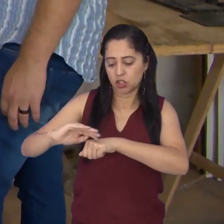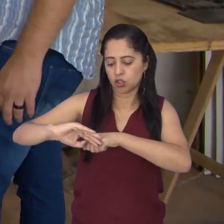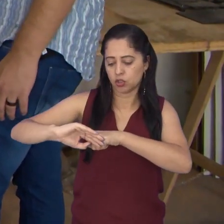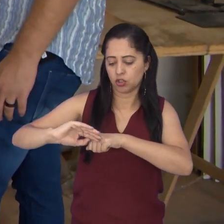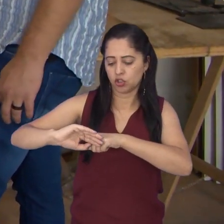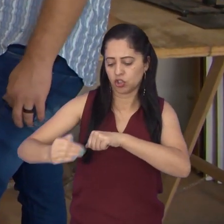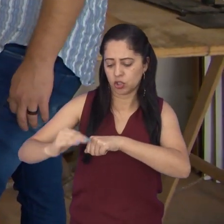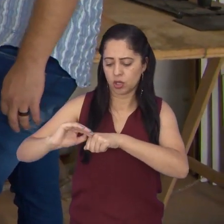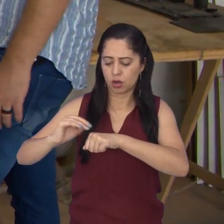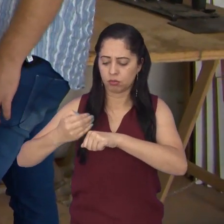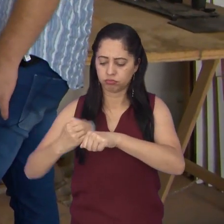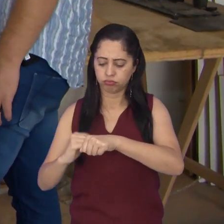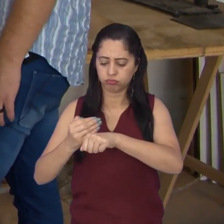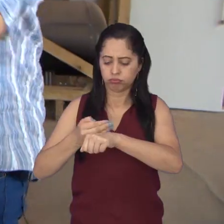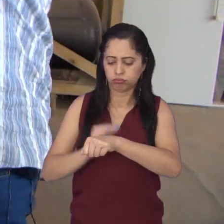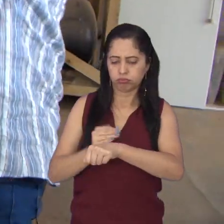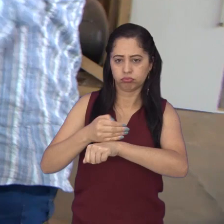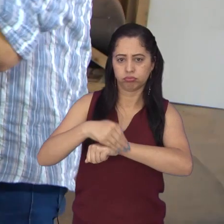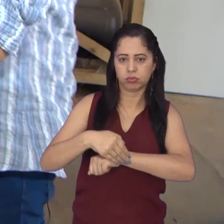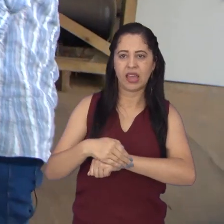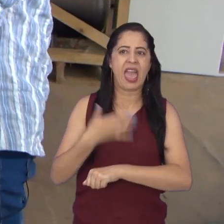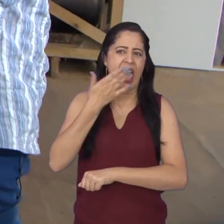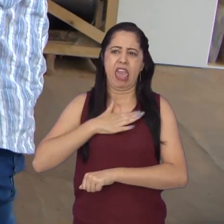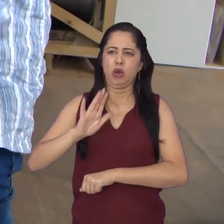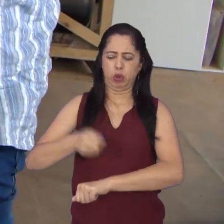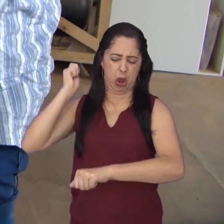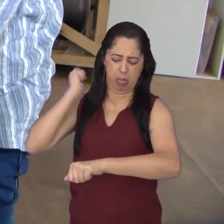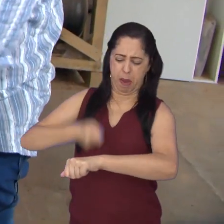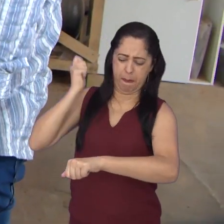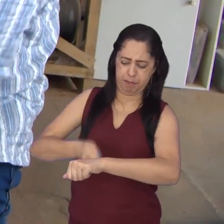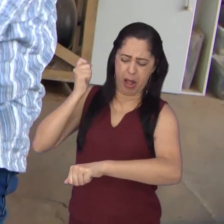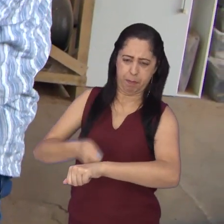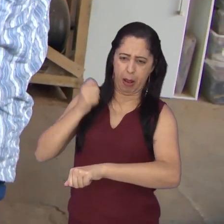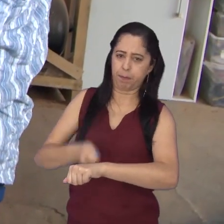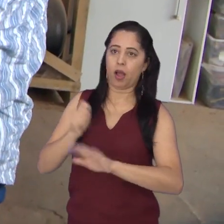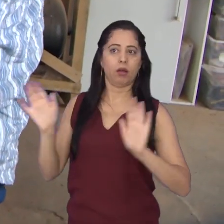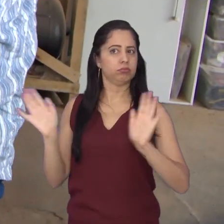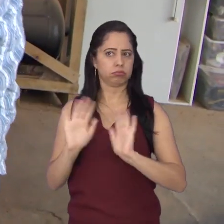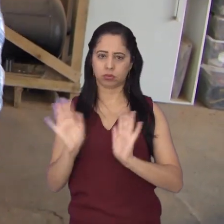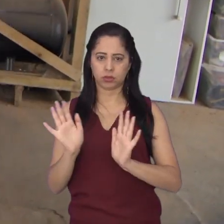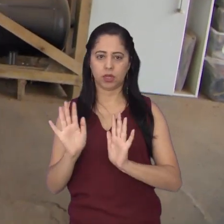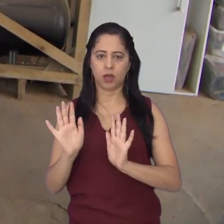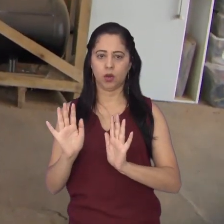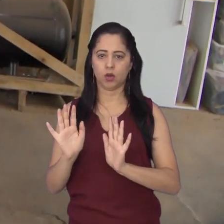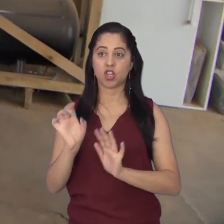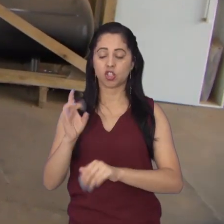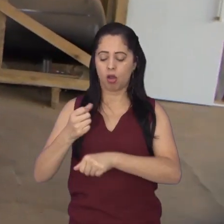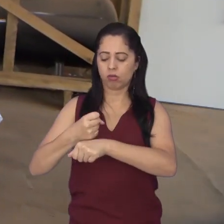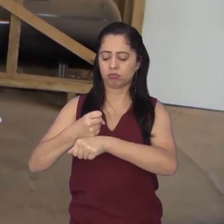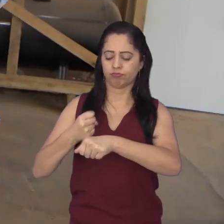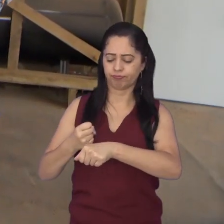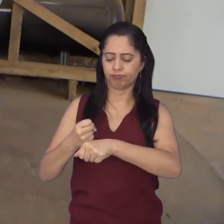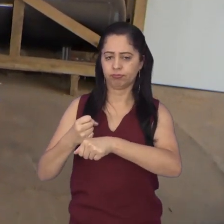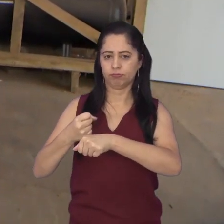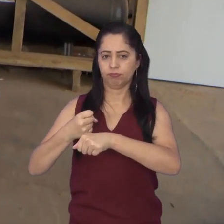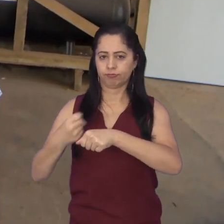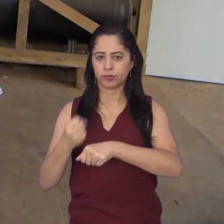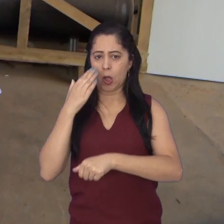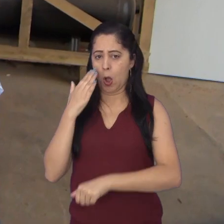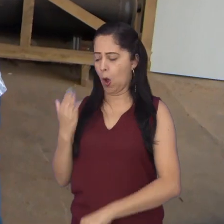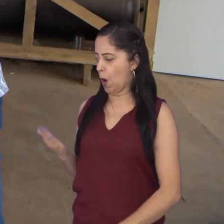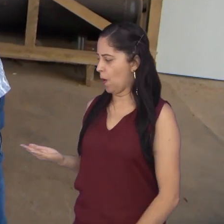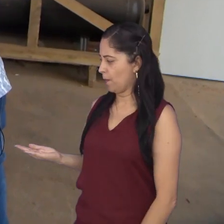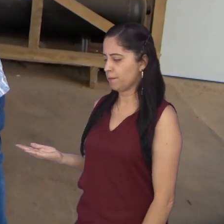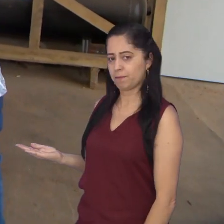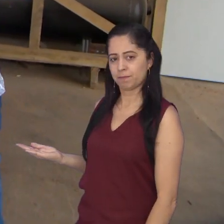aqui. Isso. Dá pra gente demonstrar um pedaço? Eu não gosto muito de bater para não criar, para não machucar muito a madeira. Então